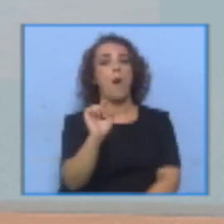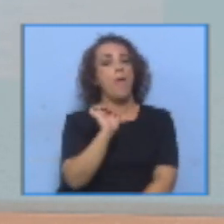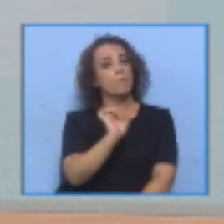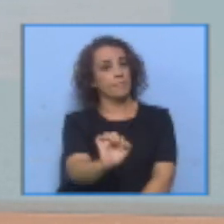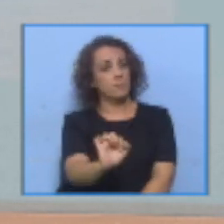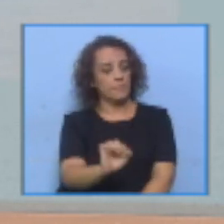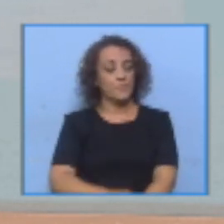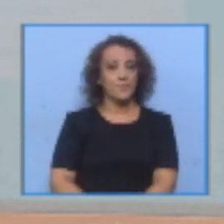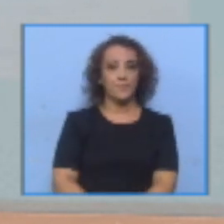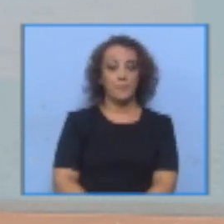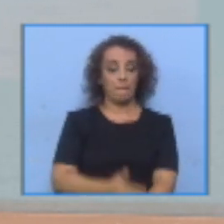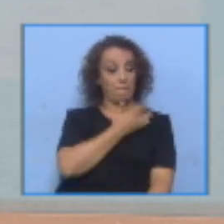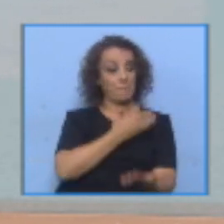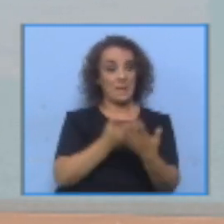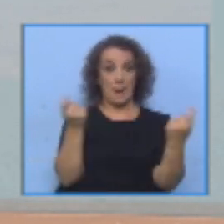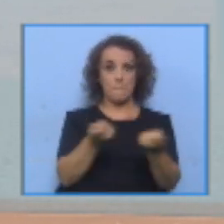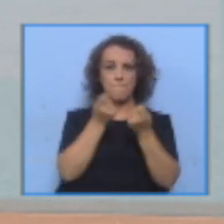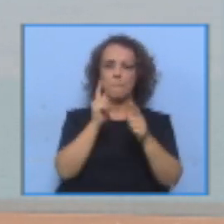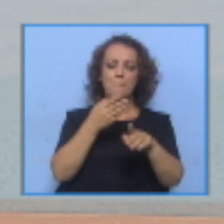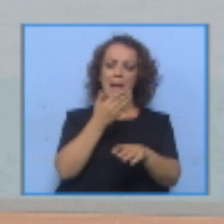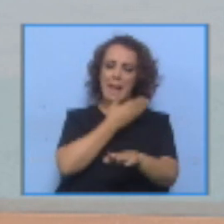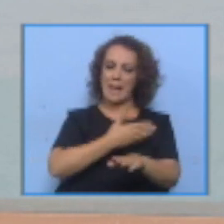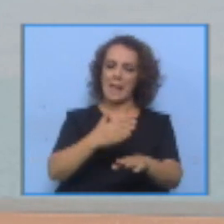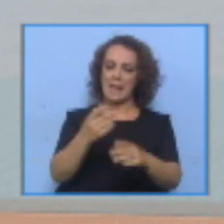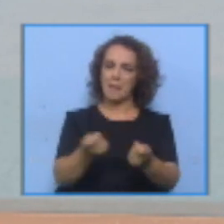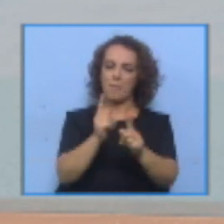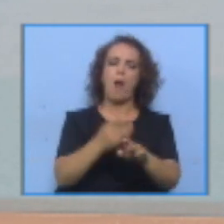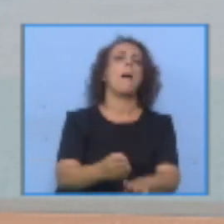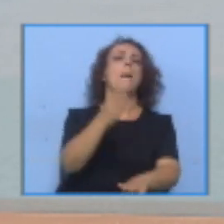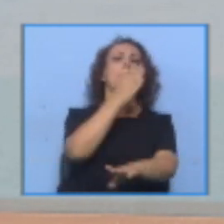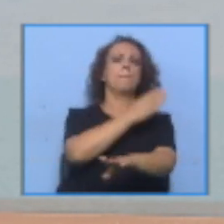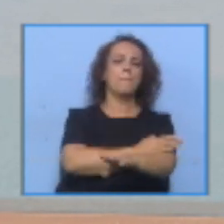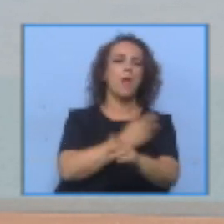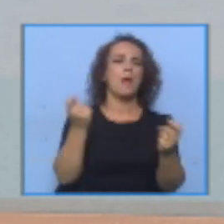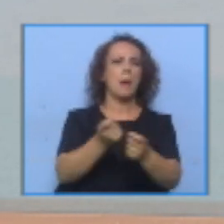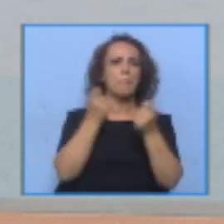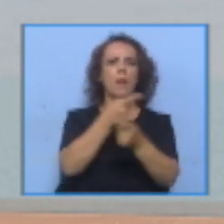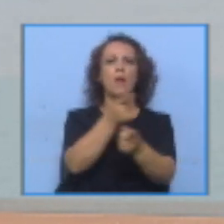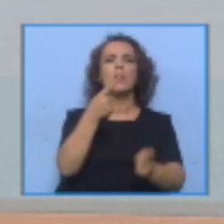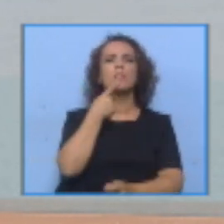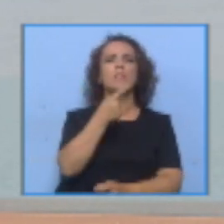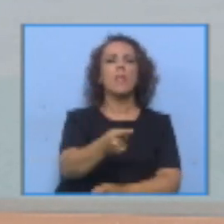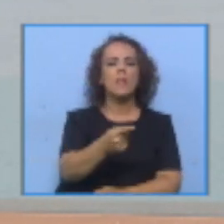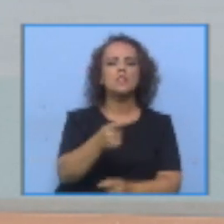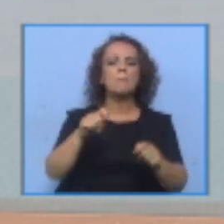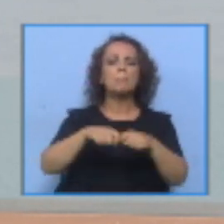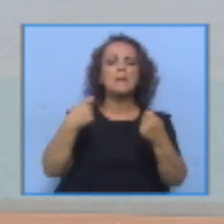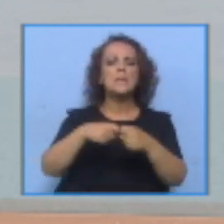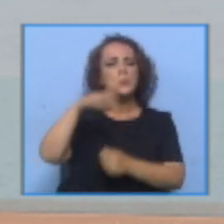campanha, sobretudo na pré-campanha, as pessoas não se podem queixar de não saber o que é que os